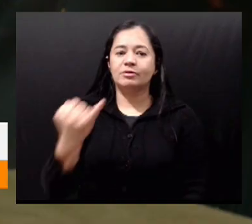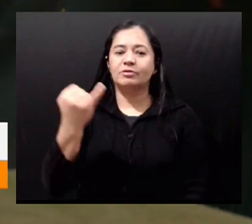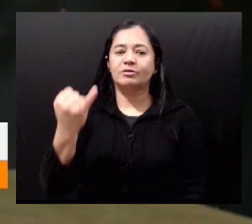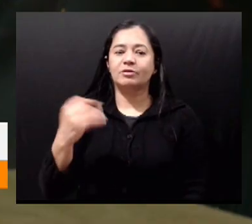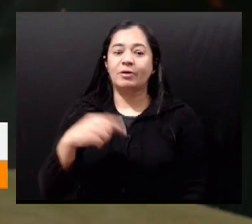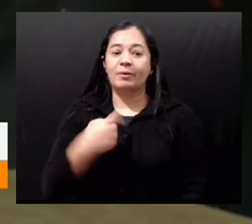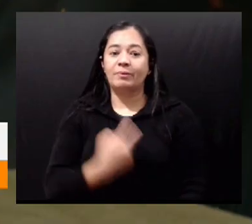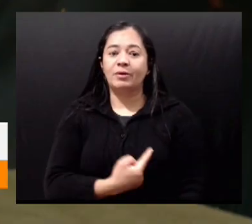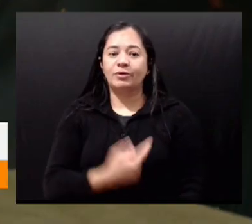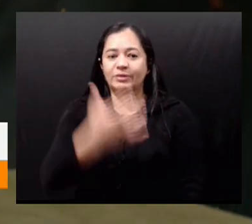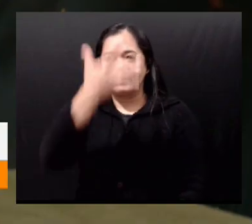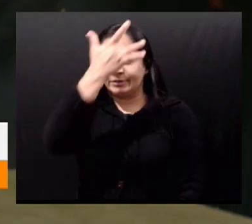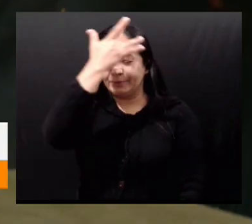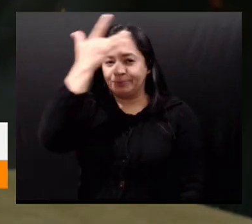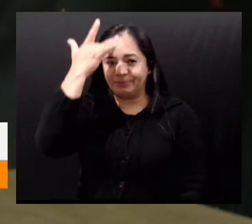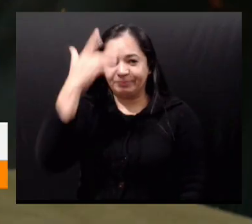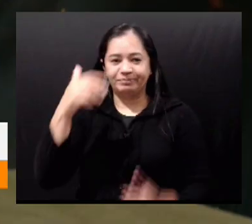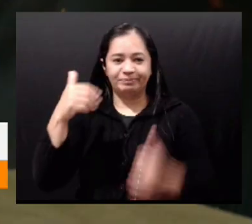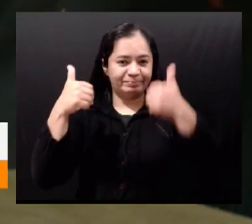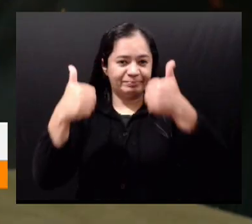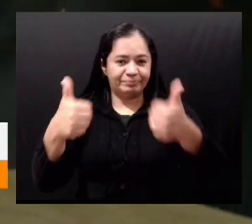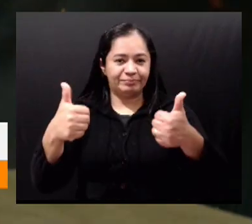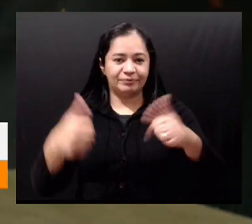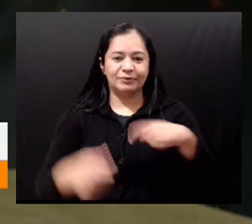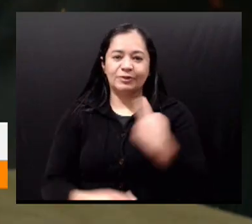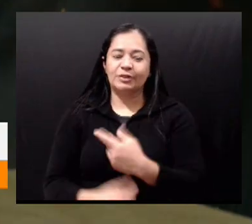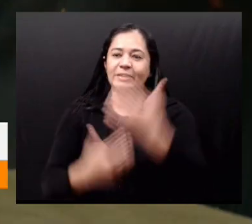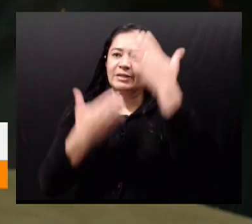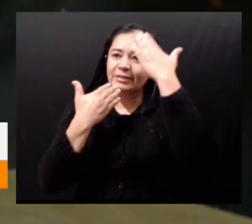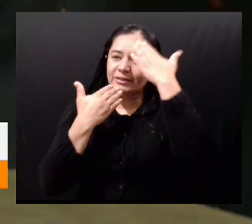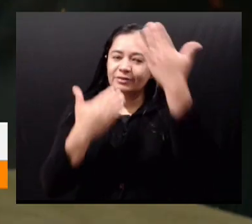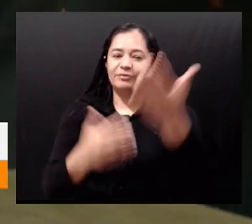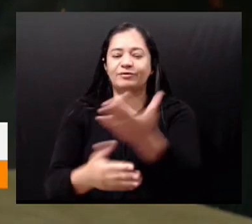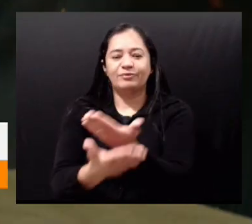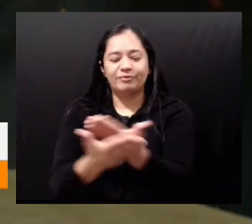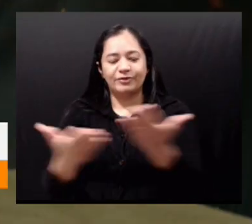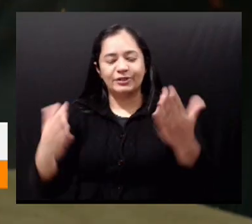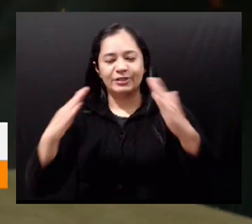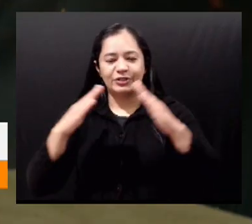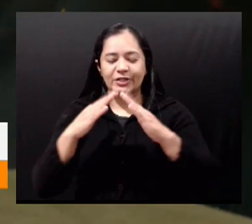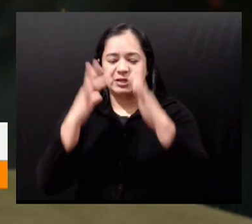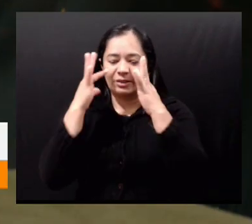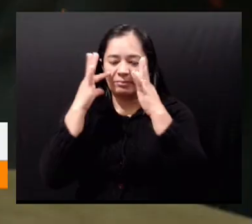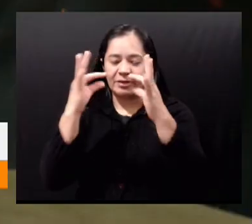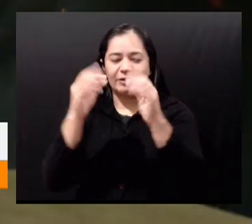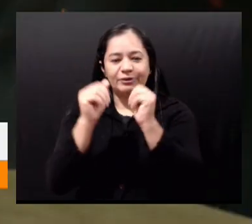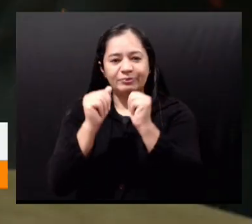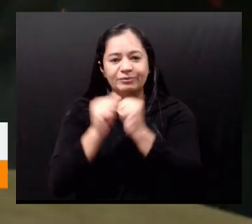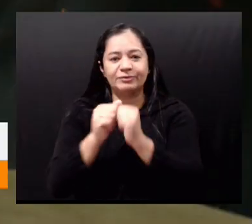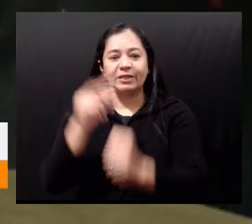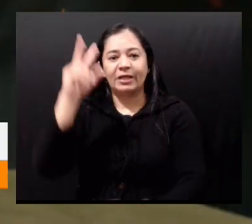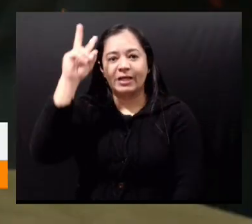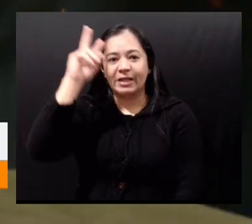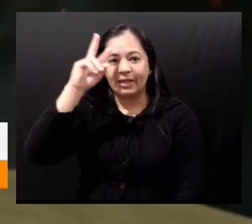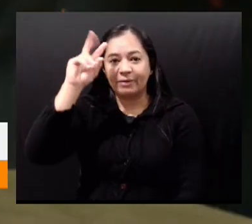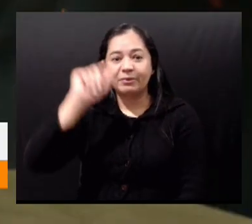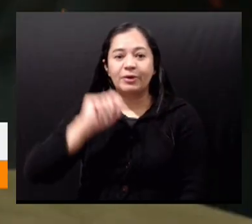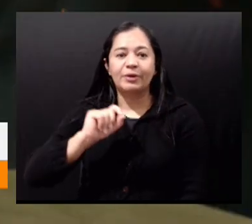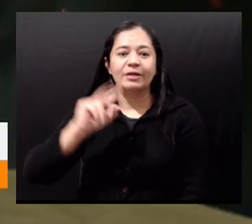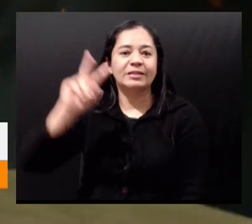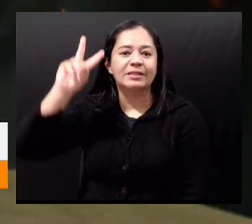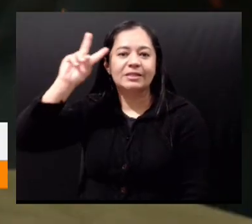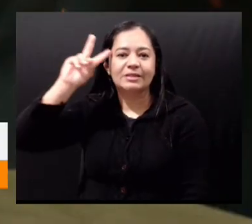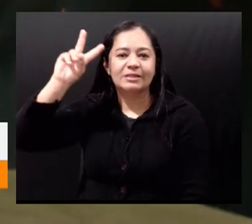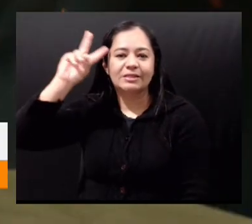saúde mental. Tá bom? A gente agradece você de casa pela audiência, pela companhia. Quero lembrar que na segunda-feira a gente volta com o Estúdio Câmara ao